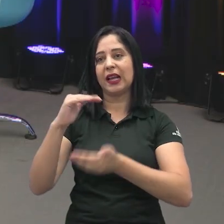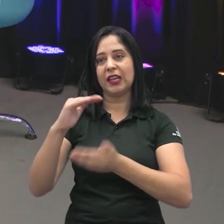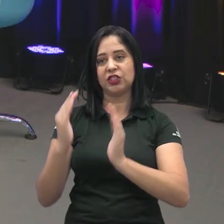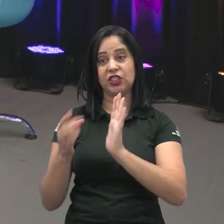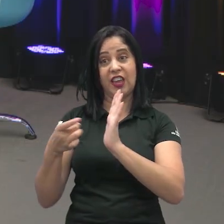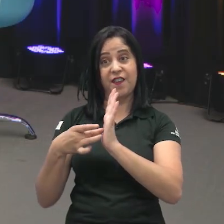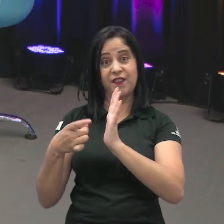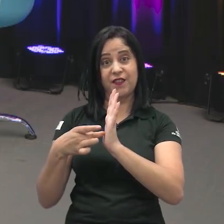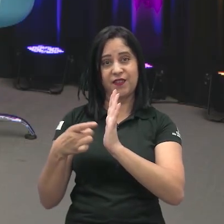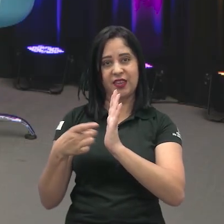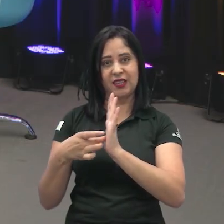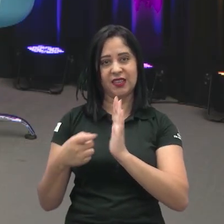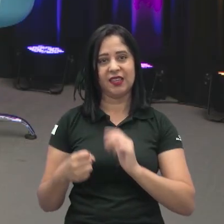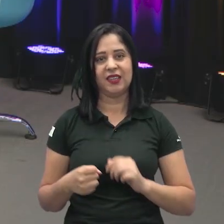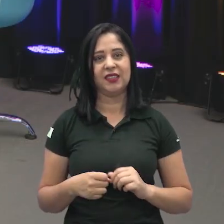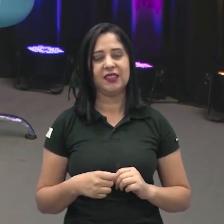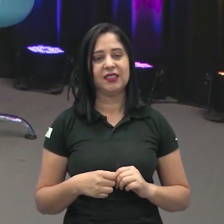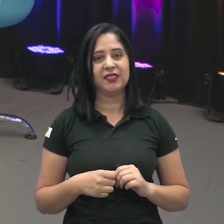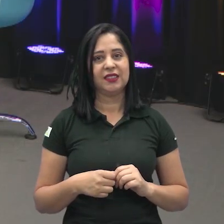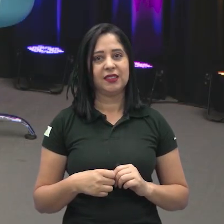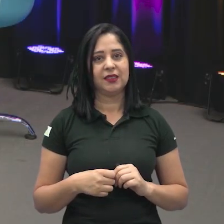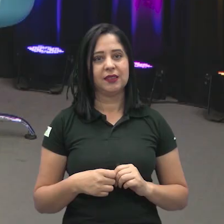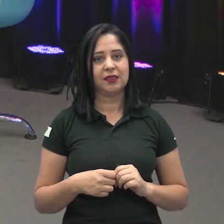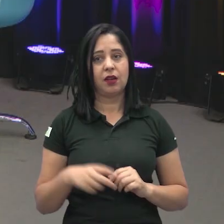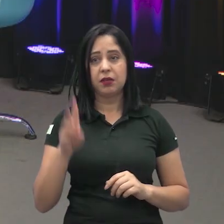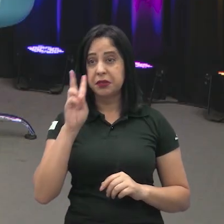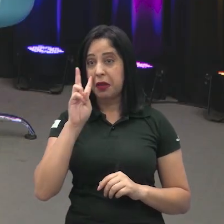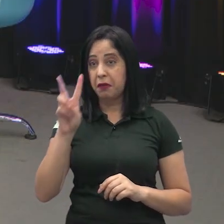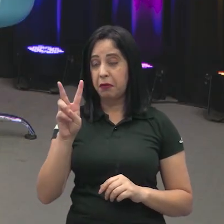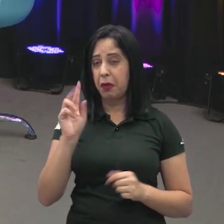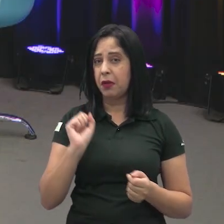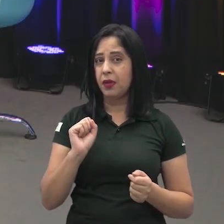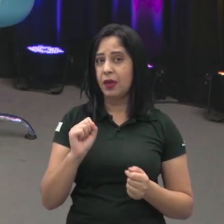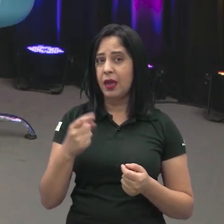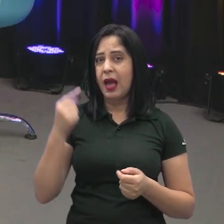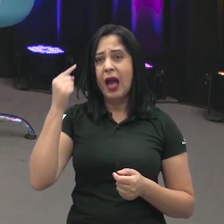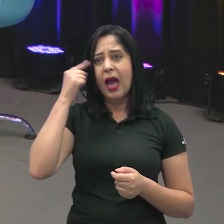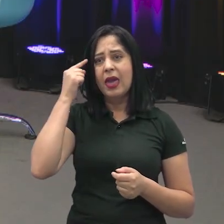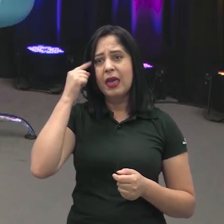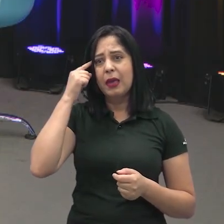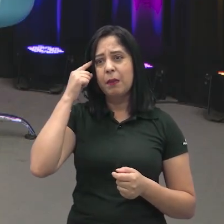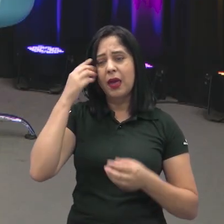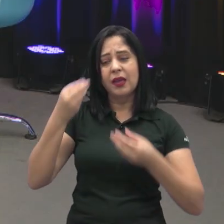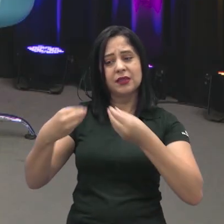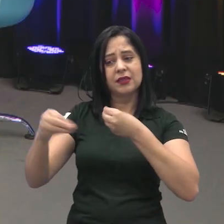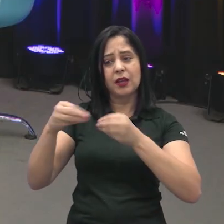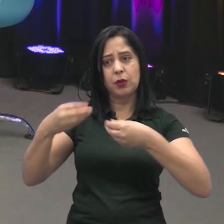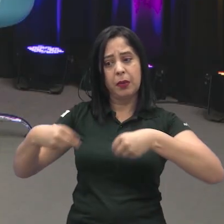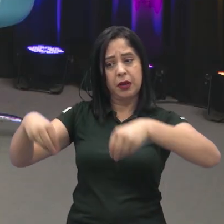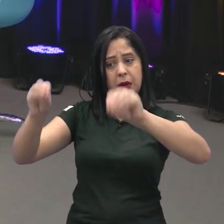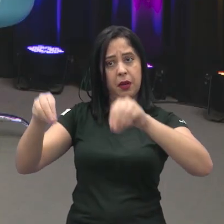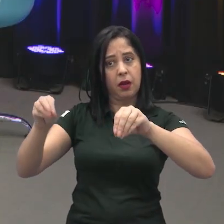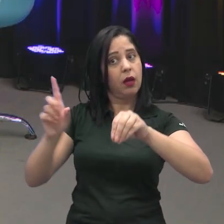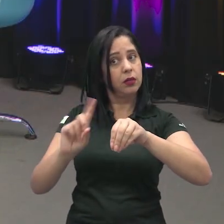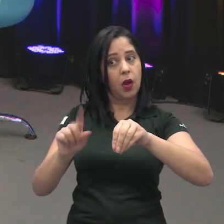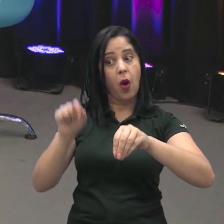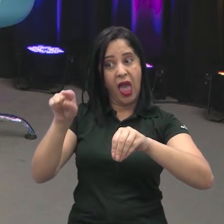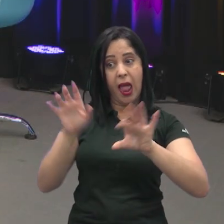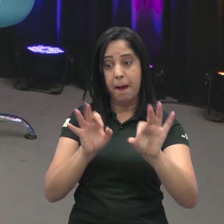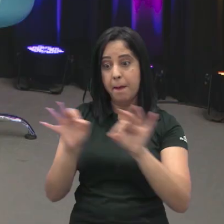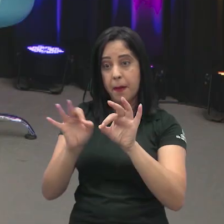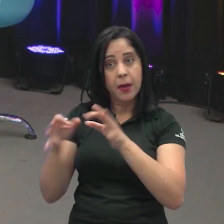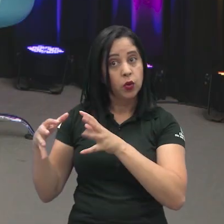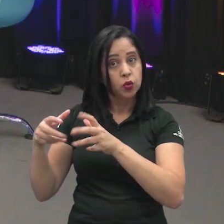de acrílico, que na verdade, você olha e a primeiro olho parece até uma toalhinha que foi colada ali. E na verdade, não.